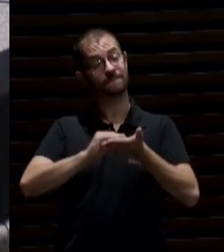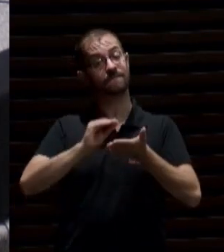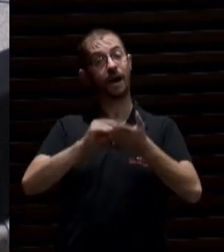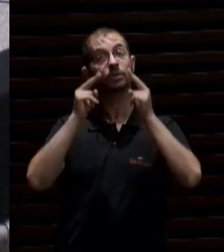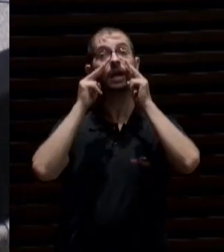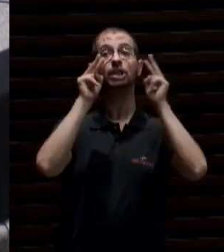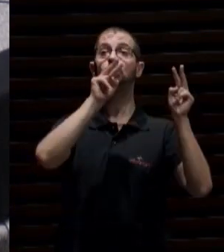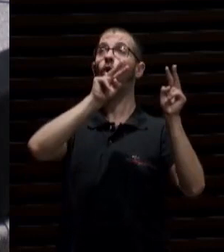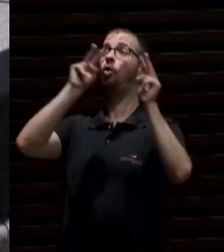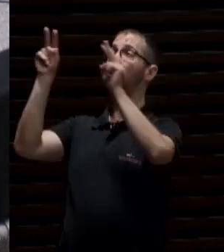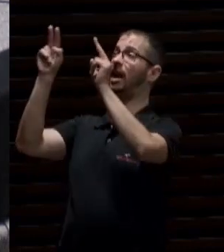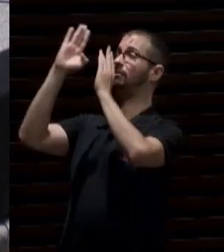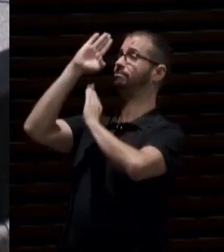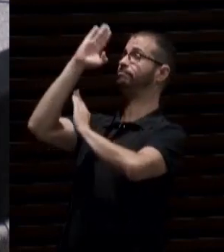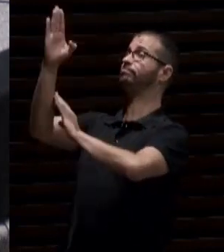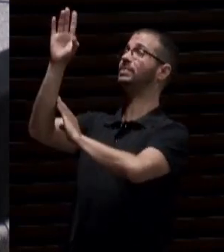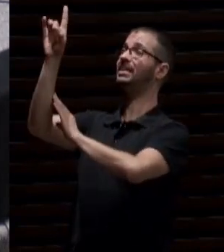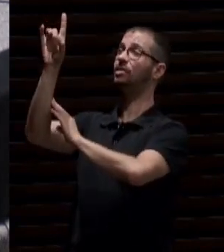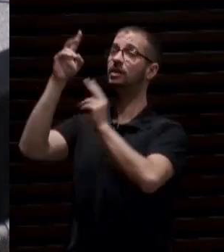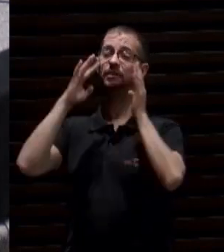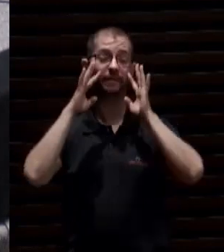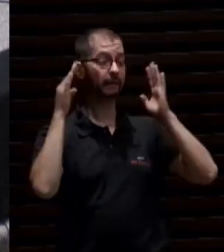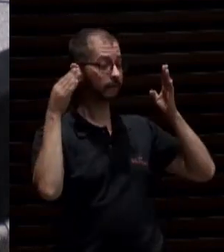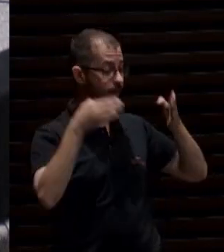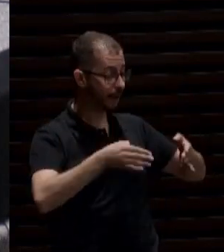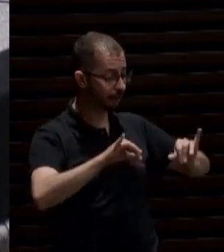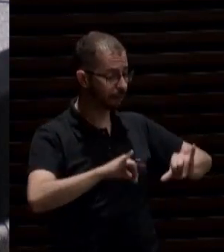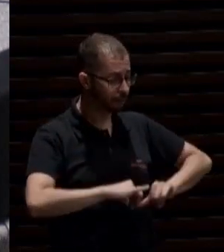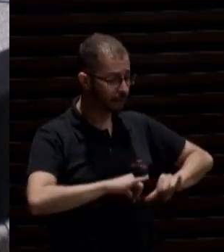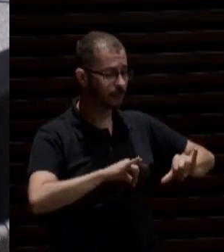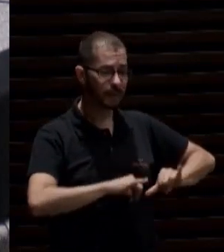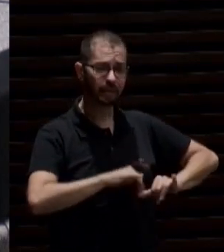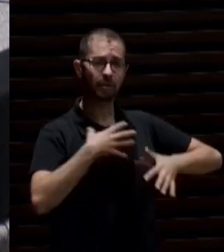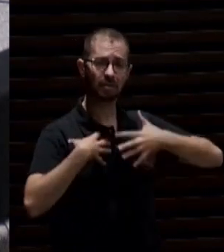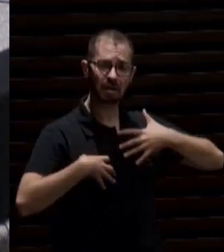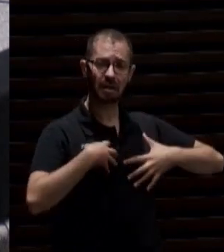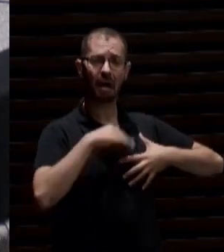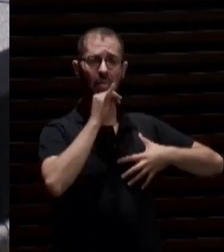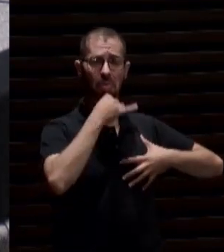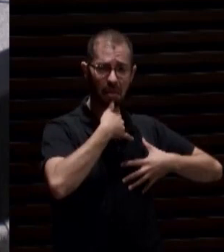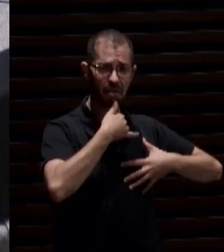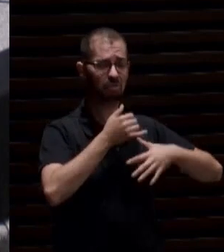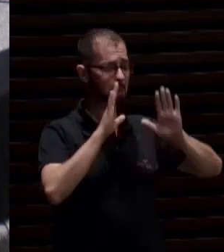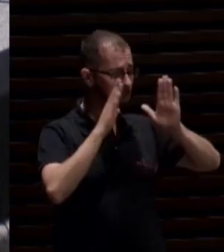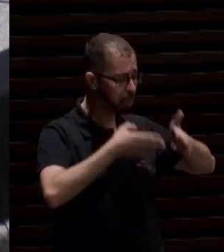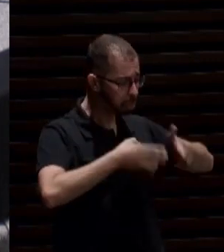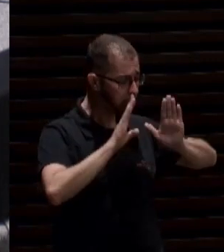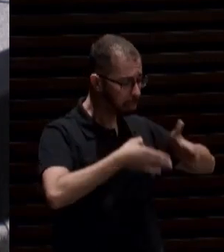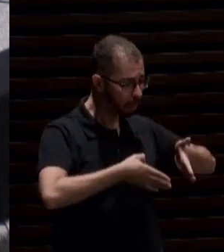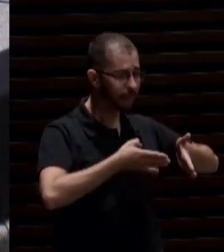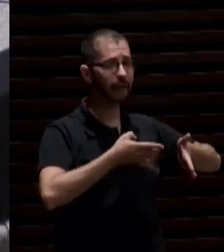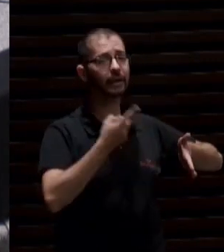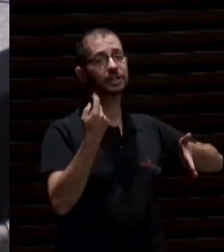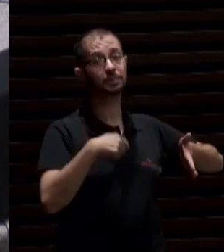trabalhando por meio do sofrimento. Nós olhamos para o sofrimento e ficamos presos, chateados, angustiados. E aquilo que o Senhor podia estar trabalhando